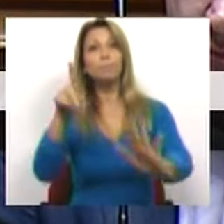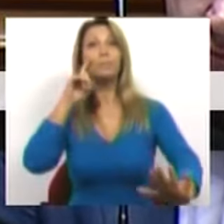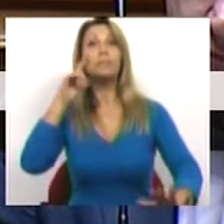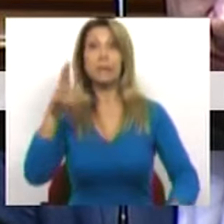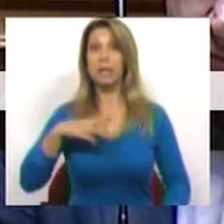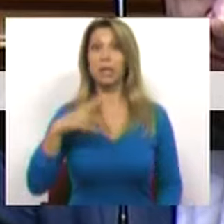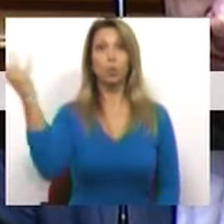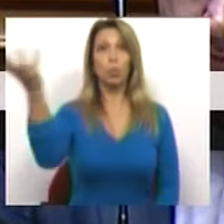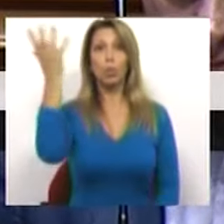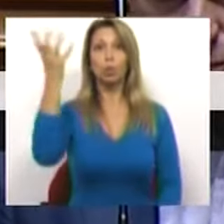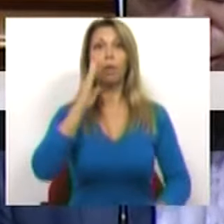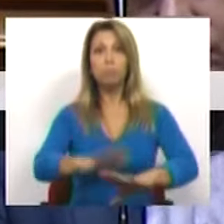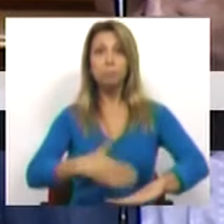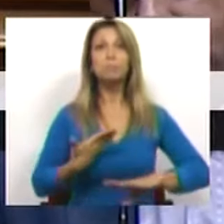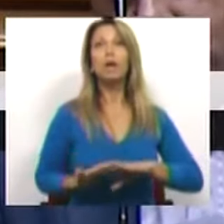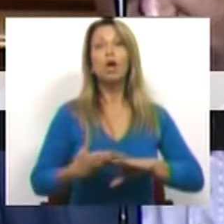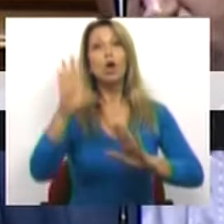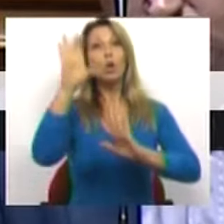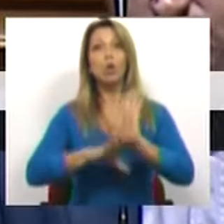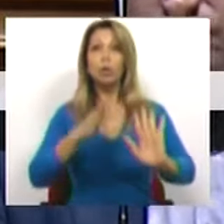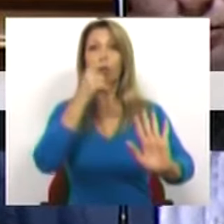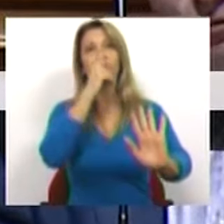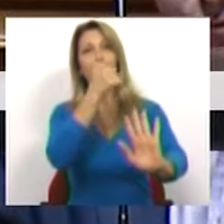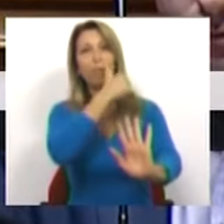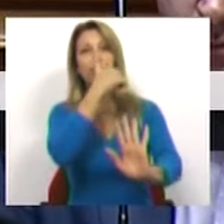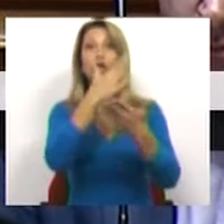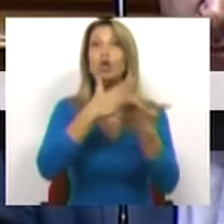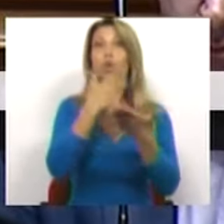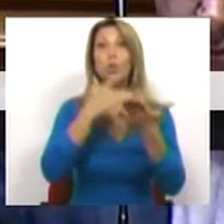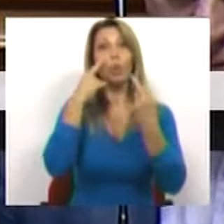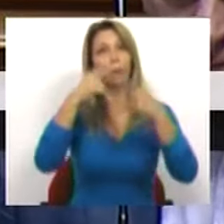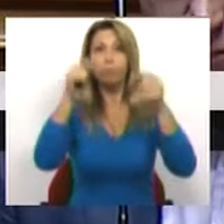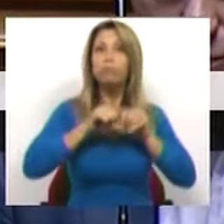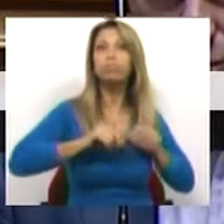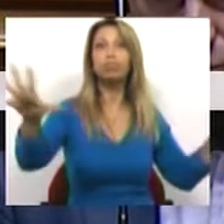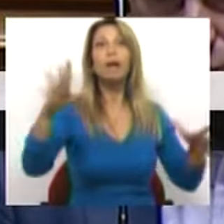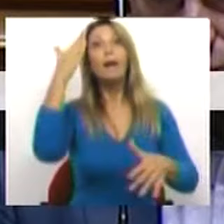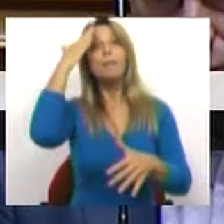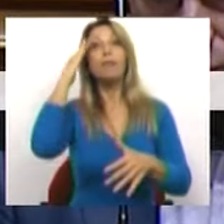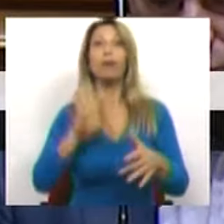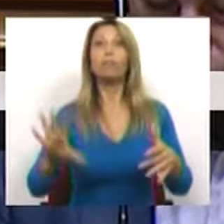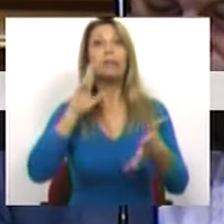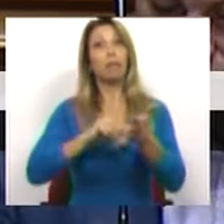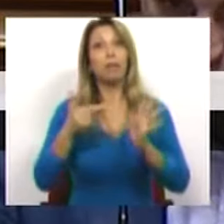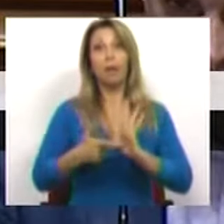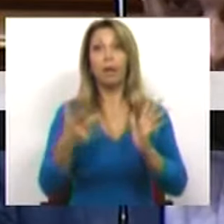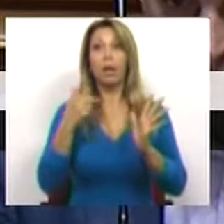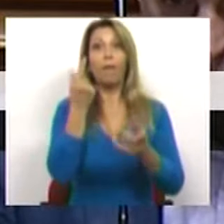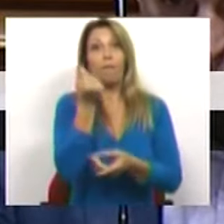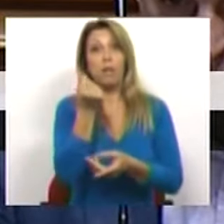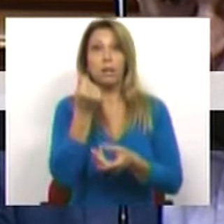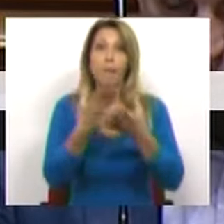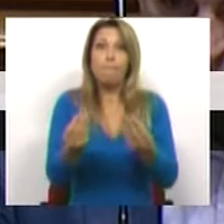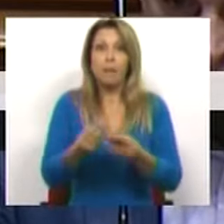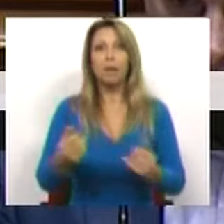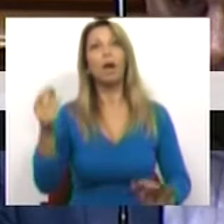cultural, reforçando as condições para a fruição, estudo e divulgação, prevendo os meios técnicos, financeiros, materiais e humanos